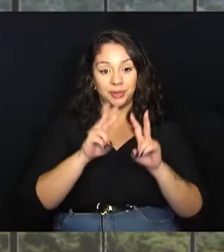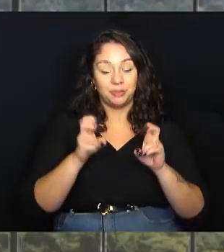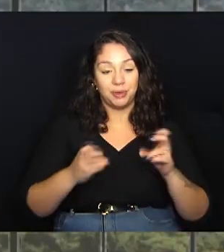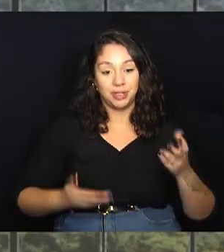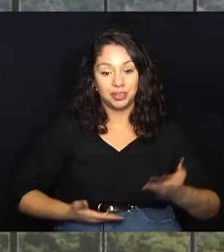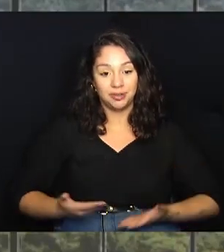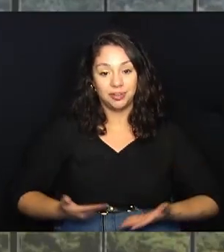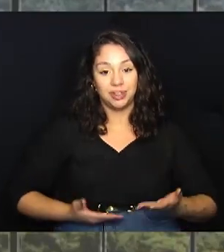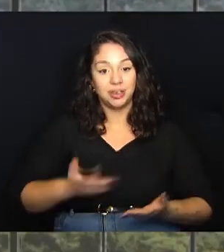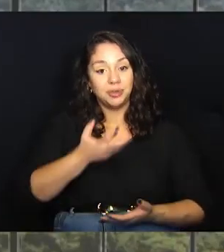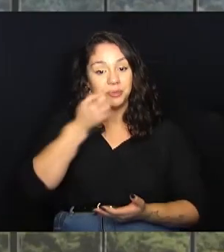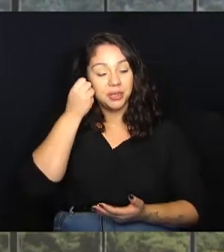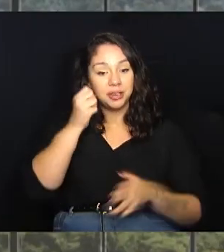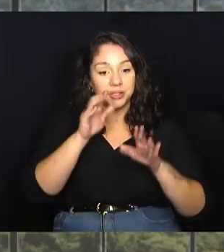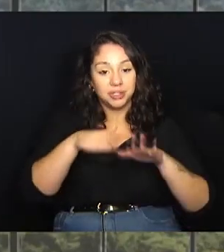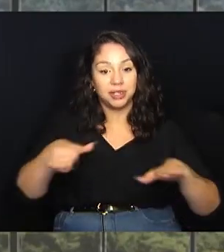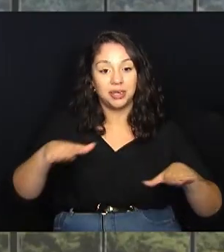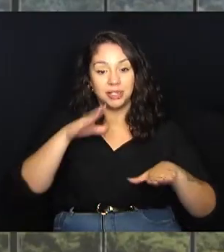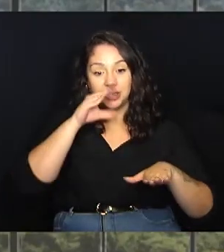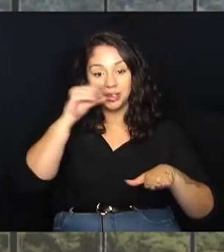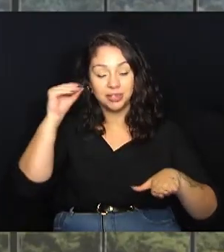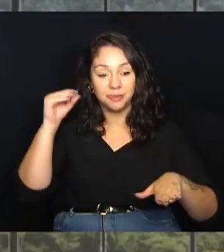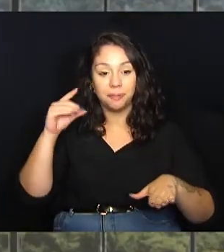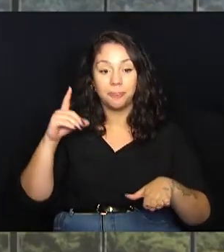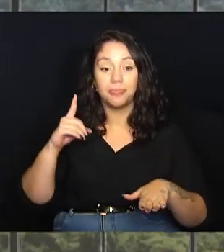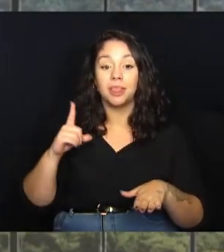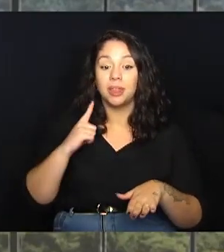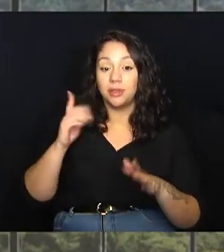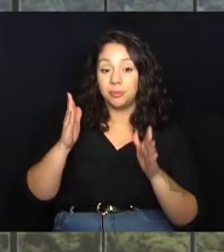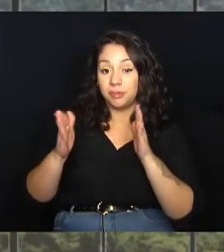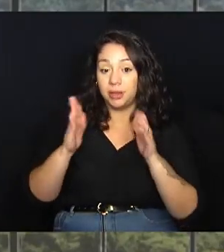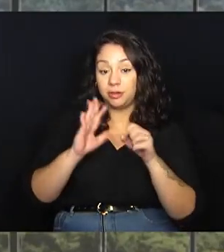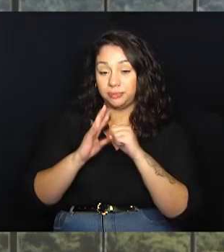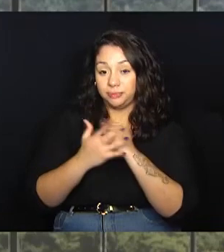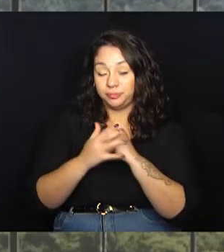para crianças e adolescentes. Nos tempos de Covid-19,